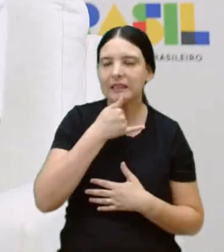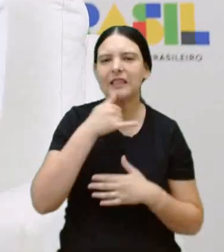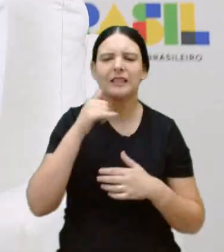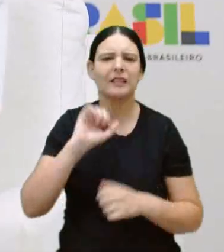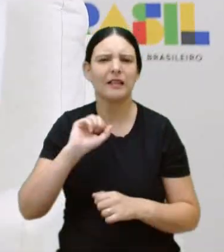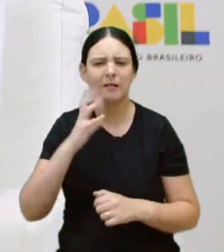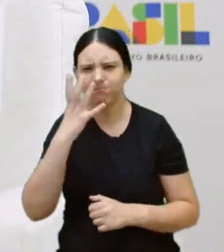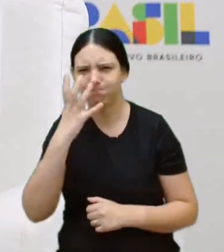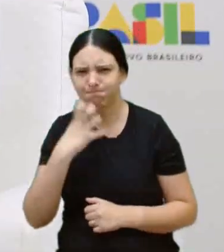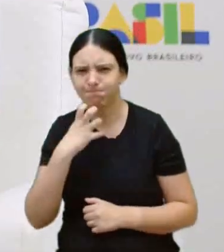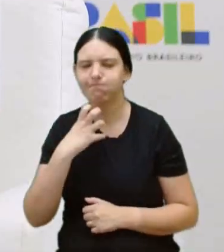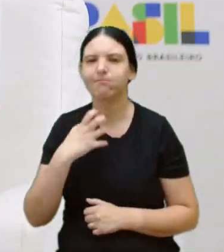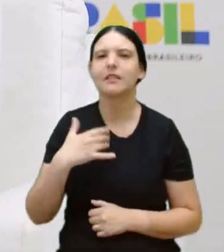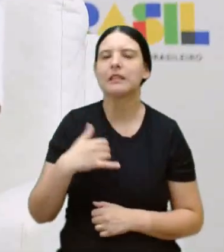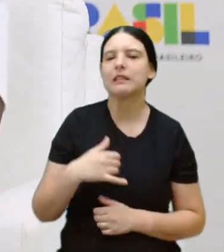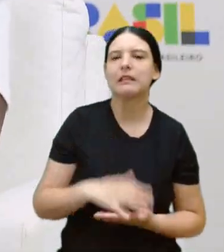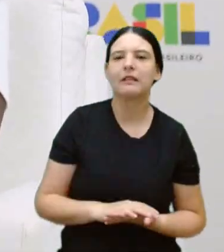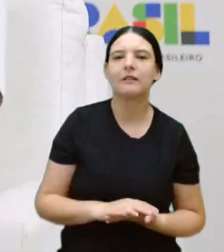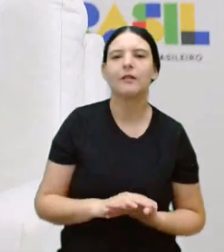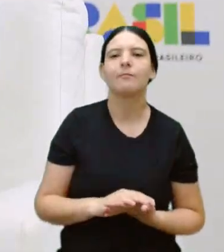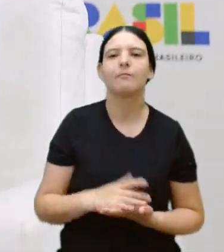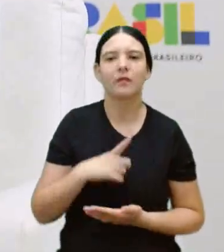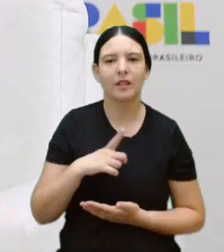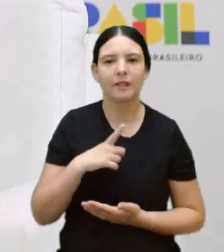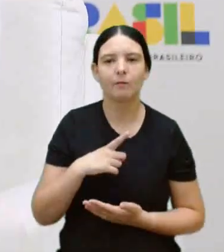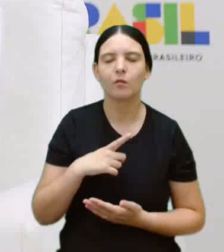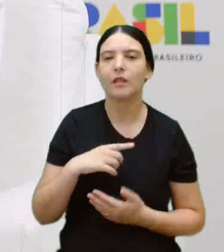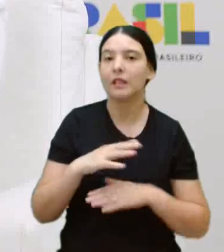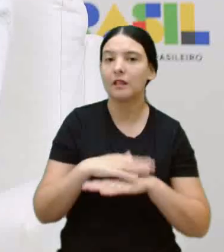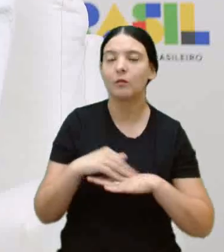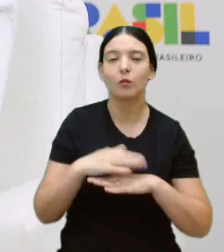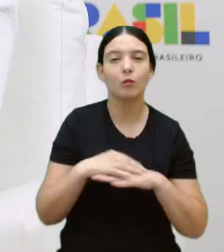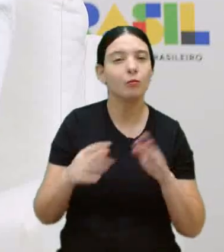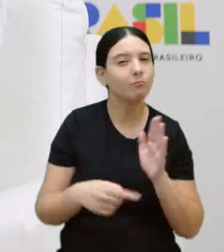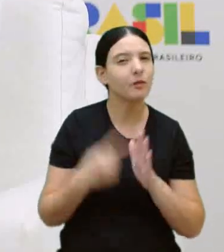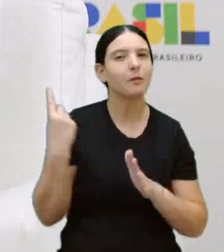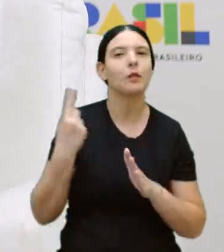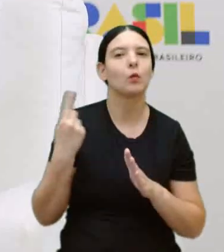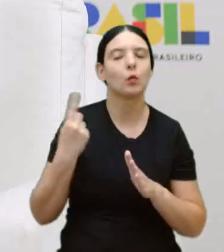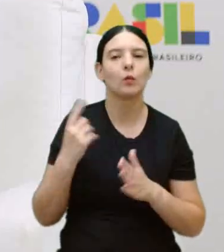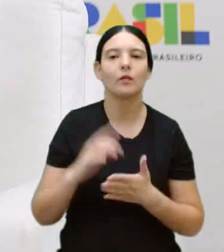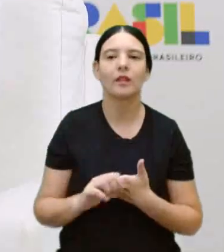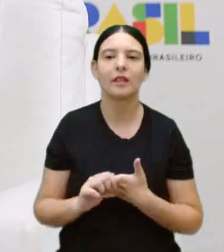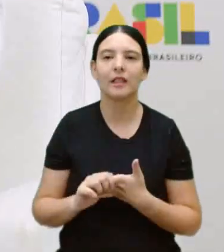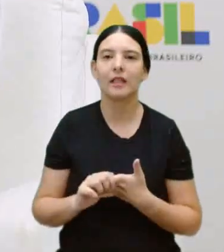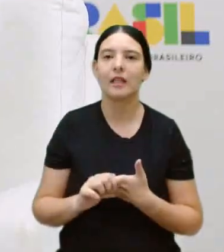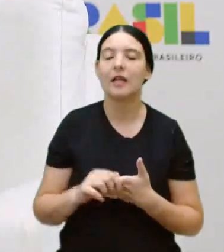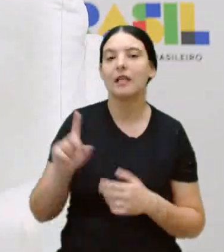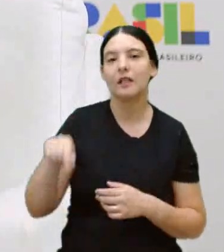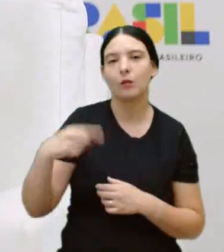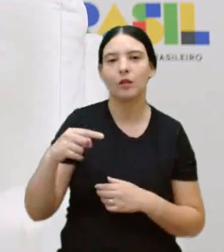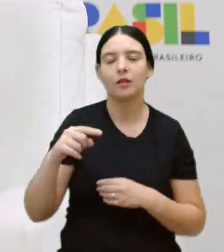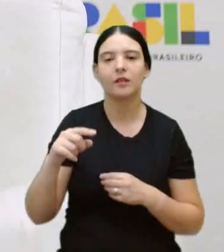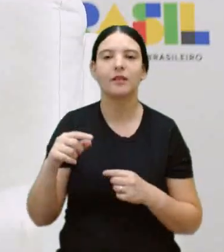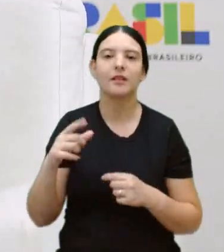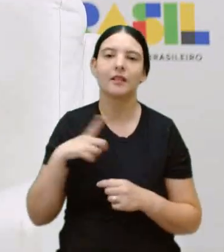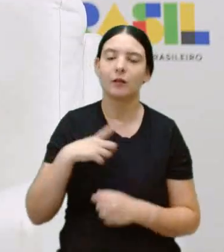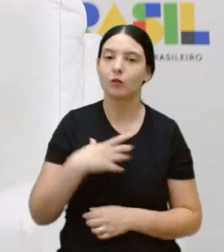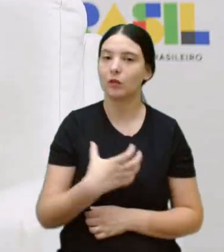5 emoções básicas, que são os afetos primários. Aí tem os afetos secundários, que são os